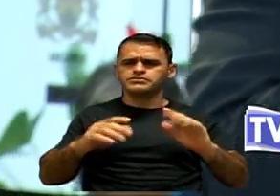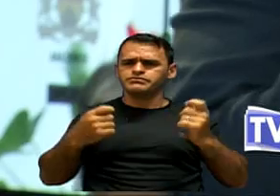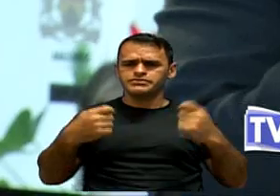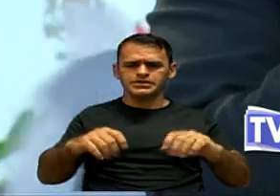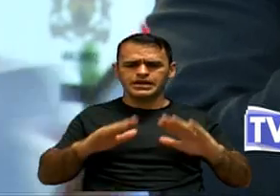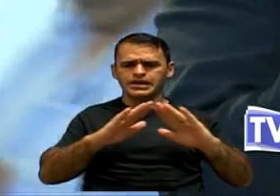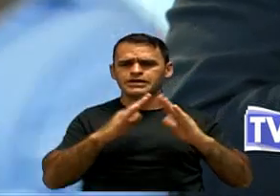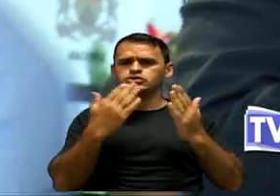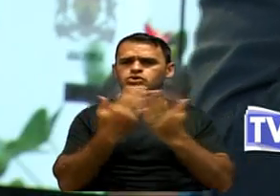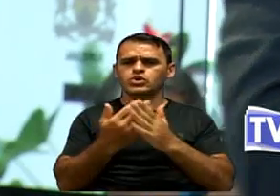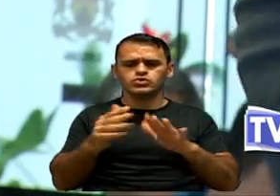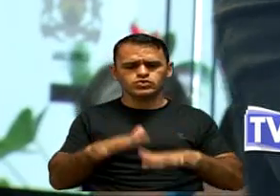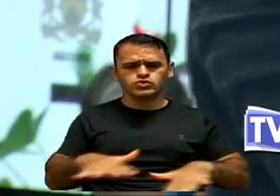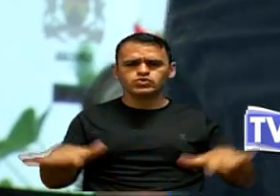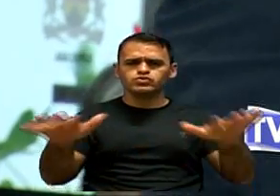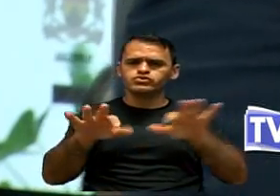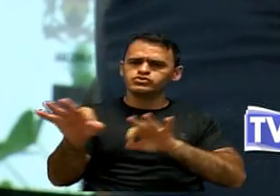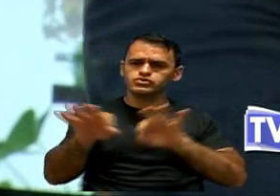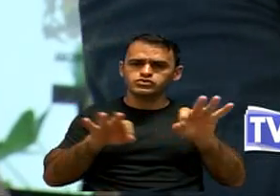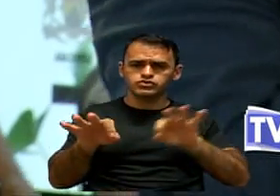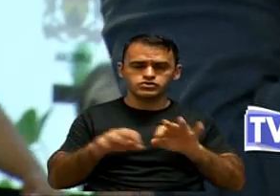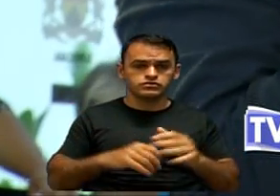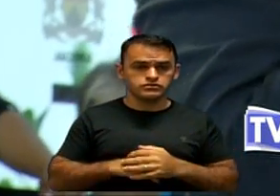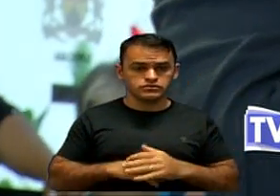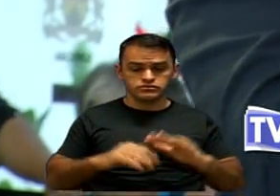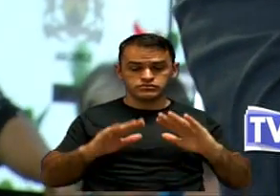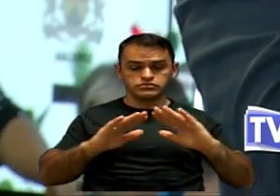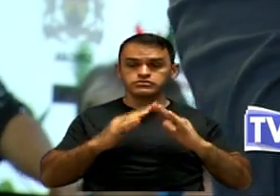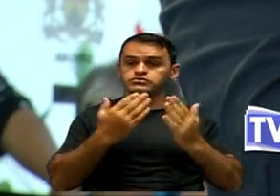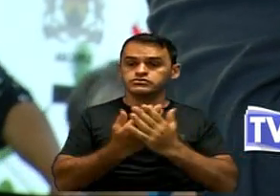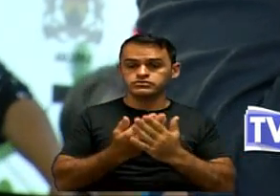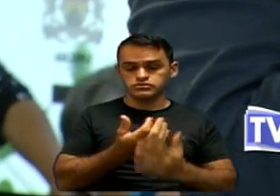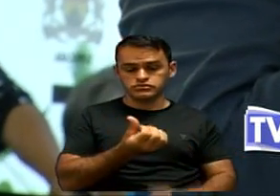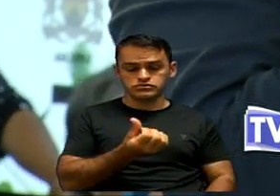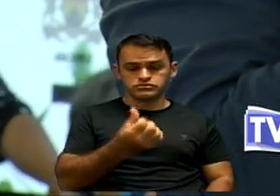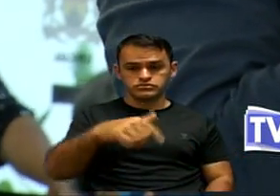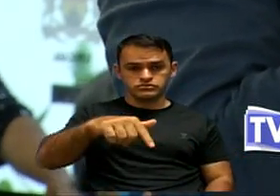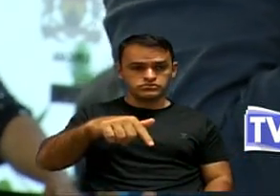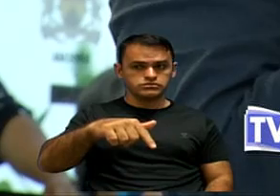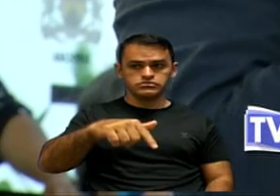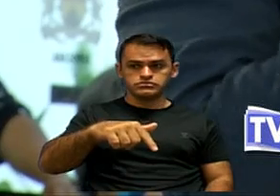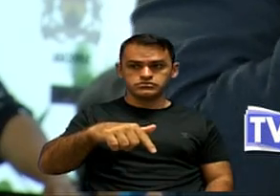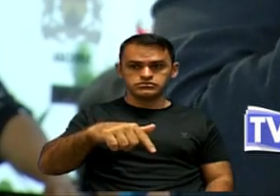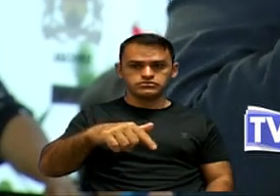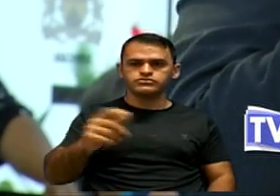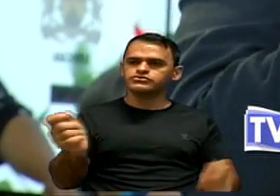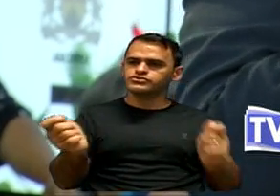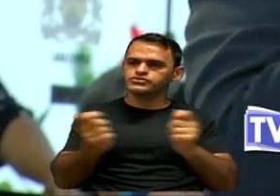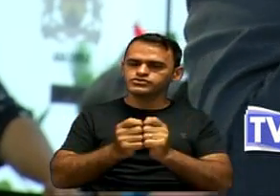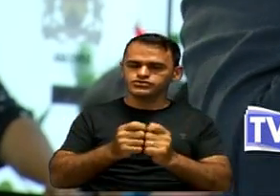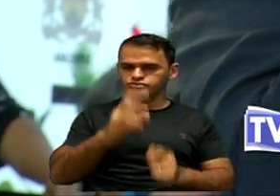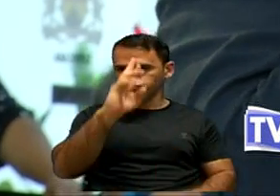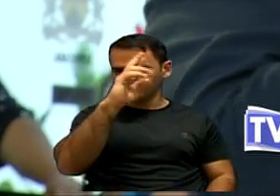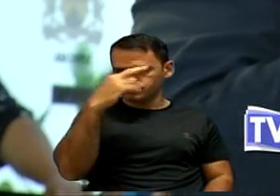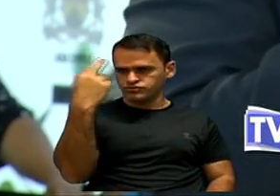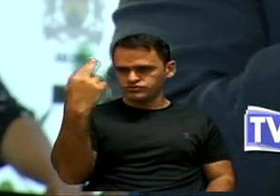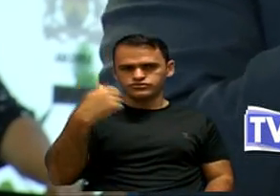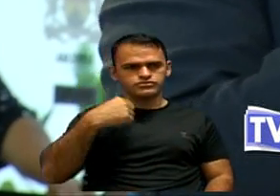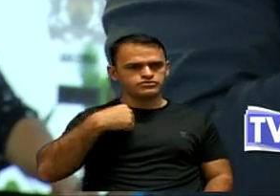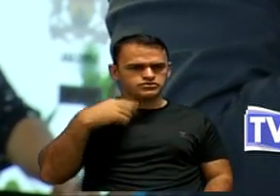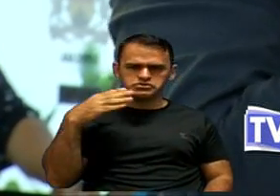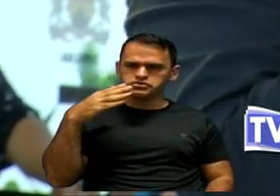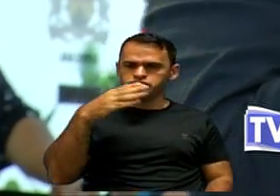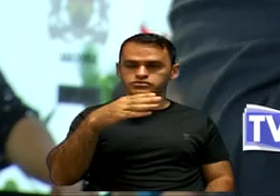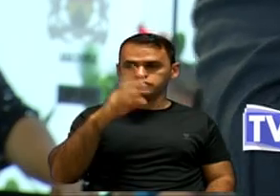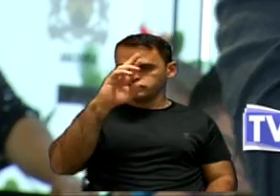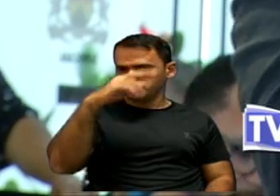Por exemplo, ali na Vila Barão, onde é 67, que eu tive com meu amigo Rafael Militão, Porque, Rafael, a gente aqui não tem porteiro, é vereador de toda a